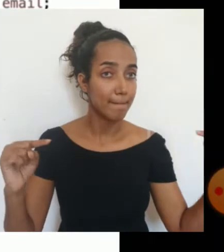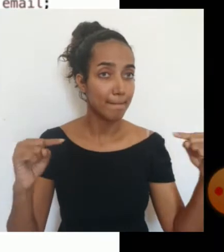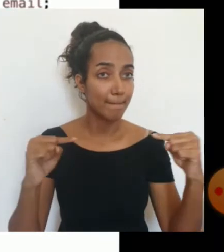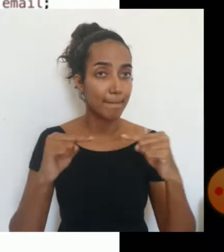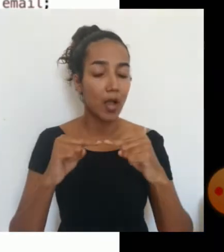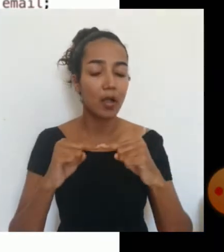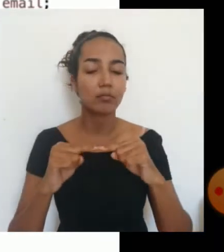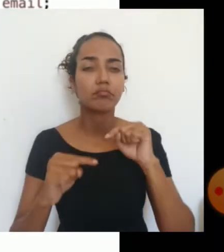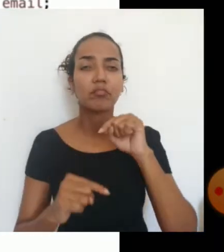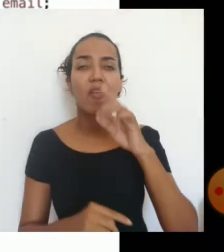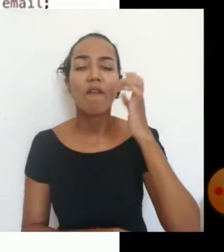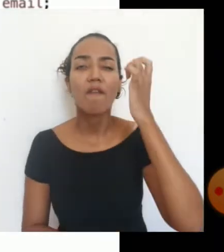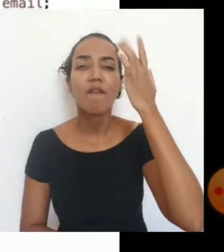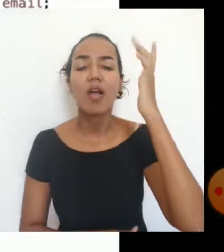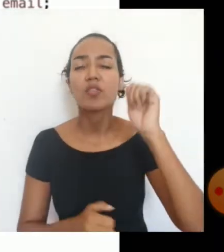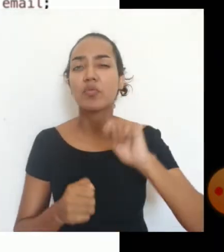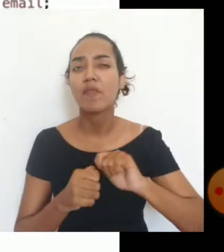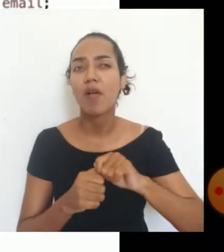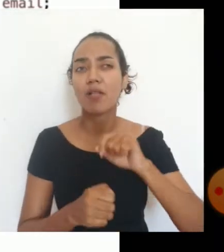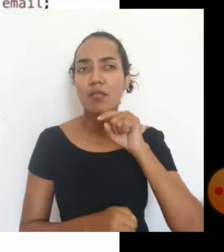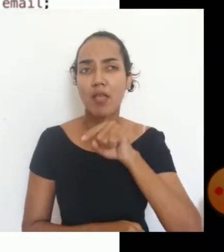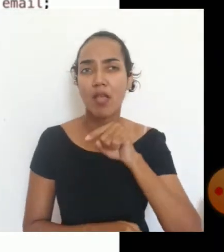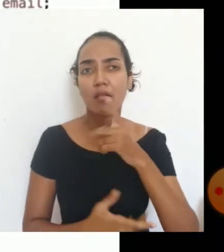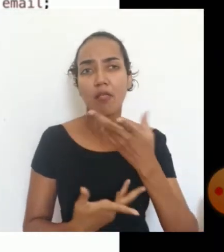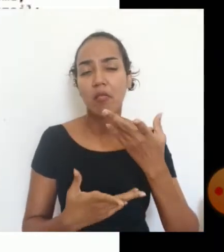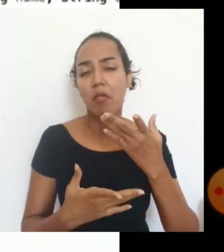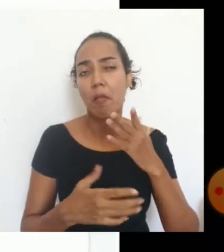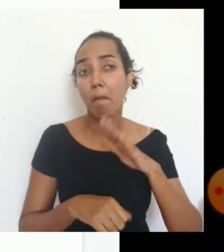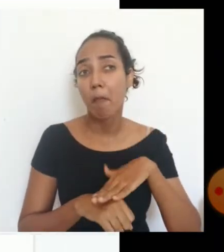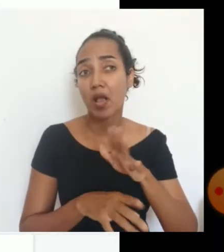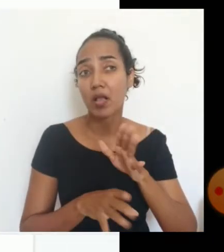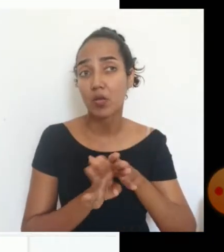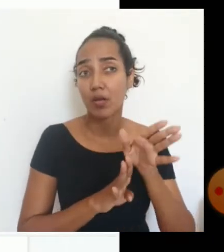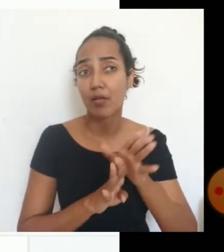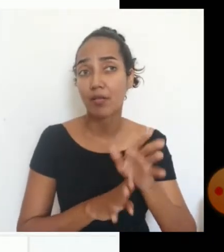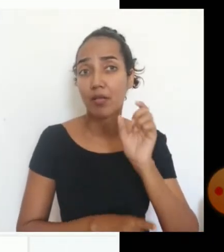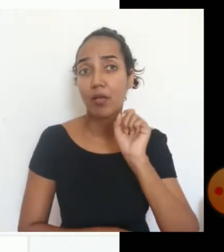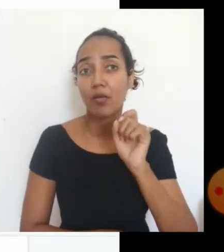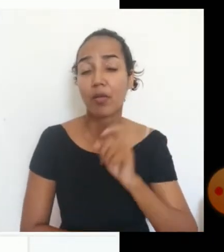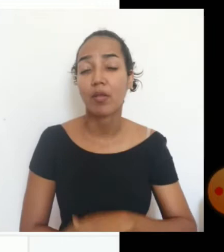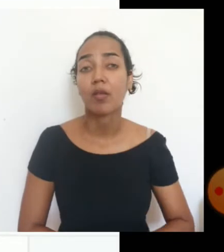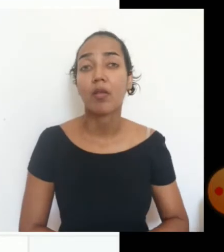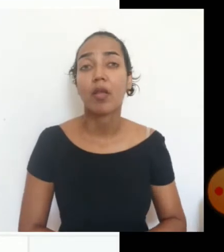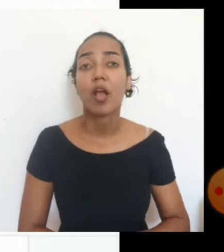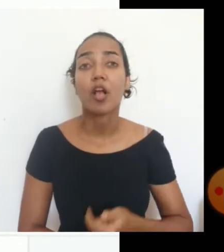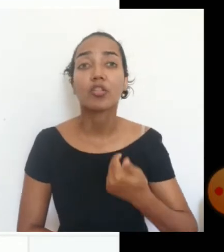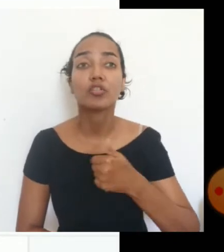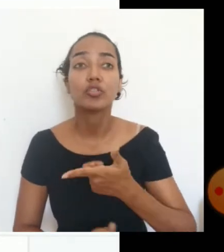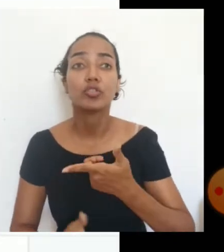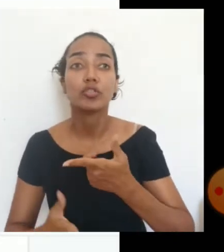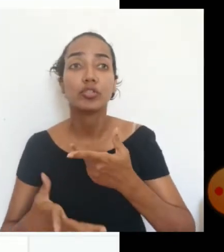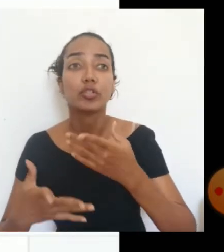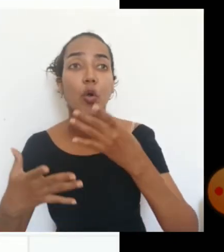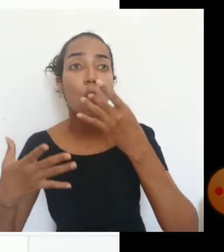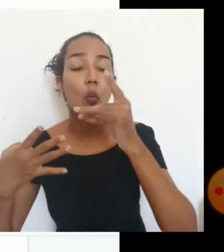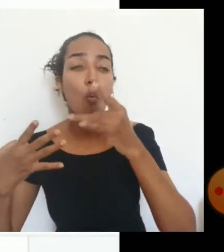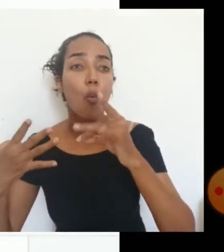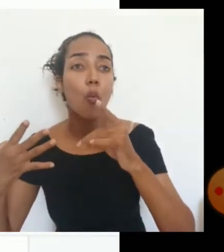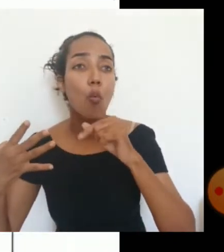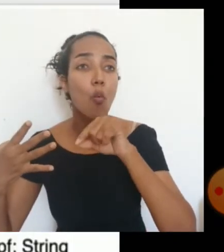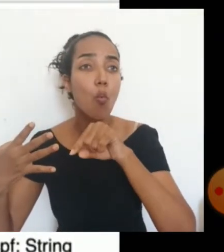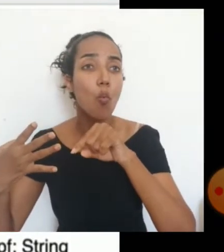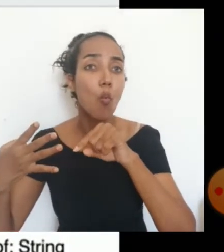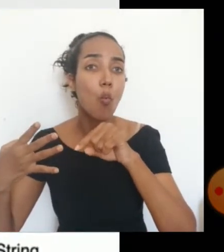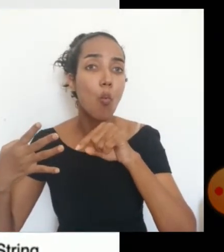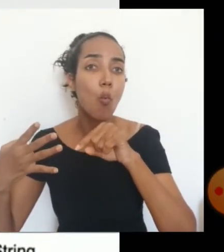indicado, pelo menos para esse contexto, é a gente definir um atributo na classe conta. Note que na linguagem, na notação ML,